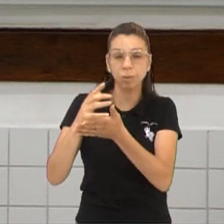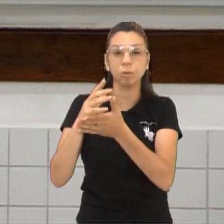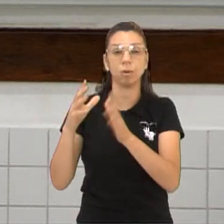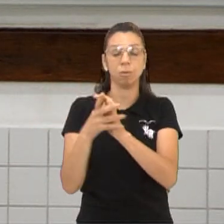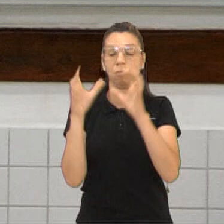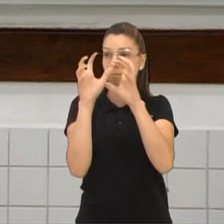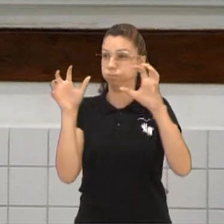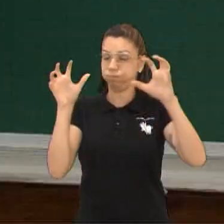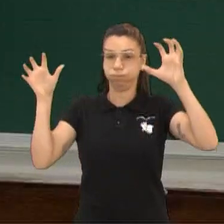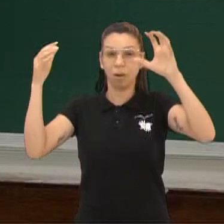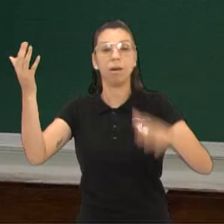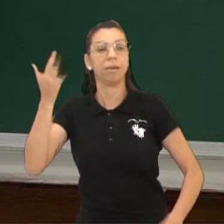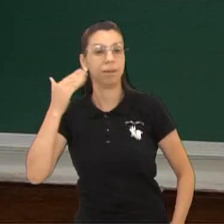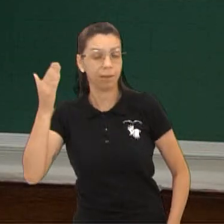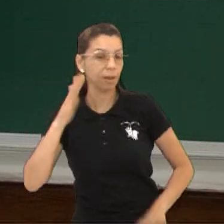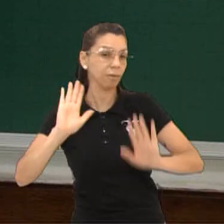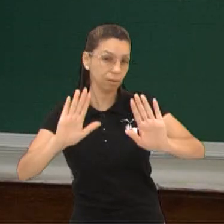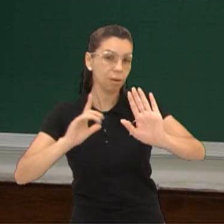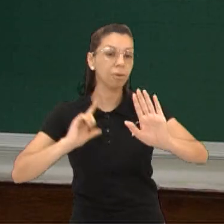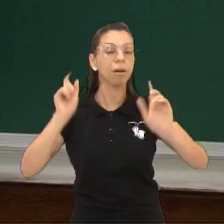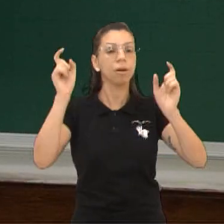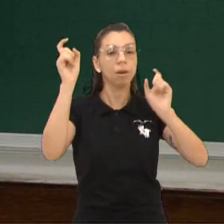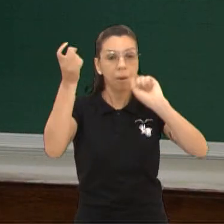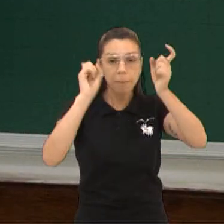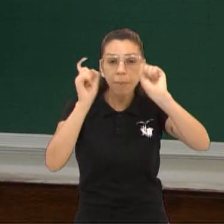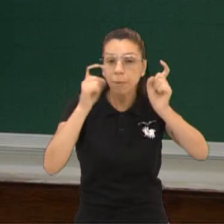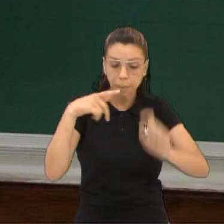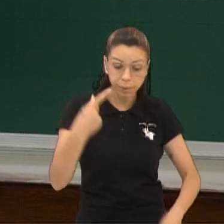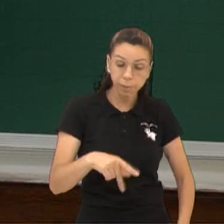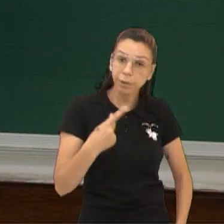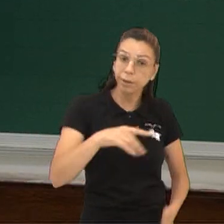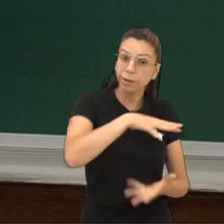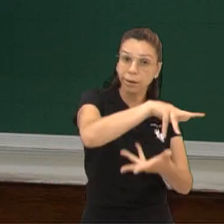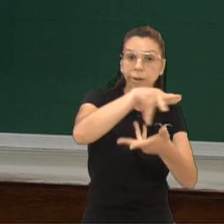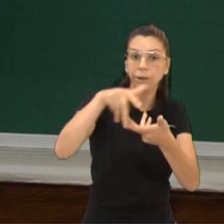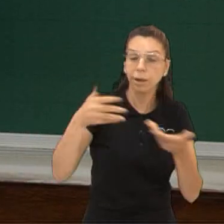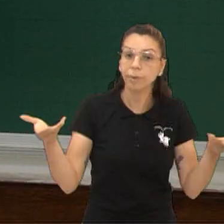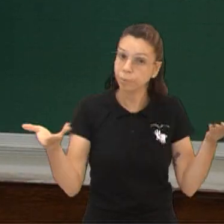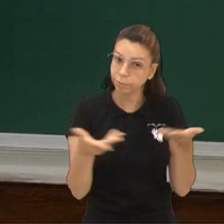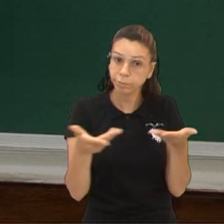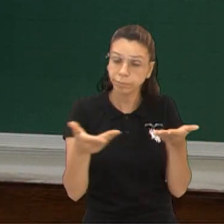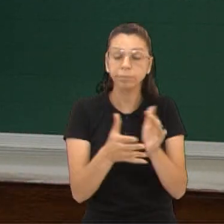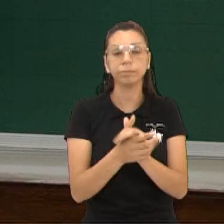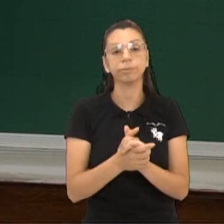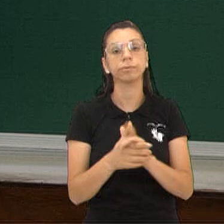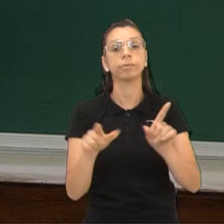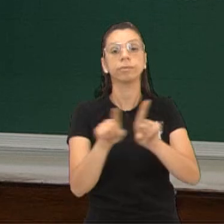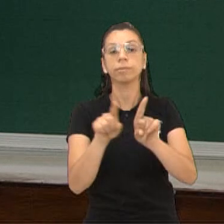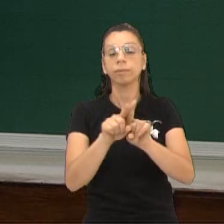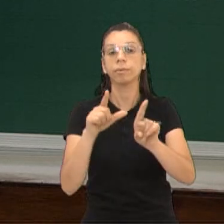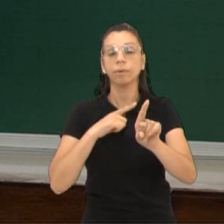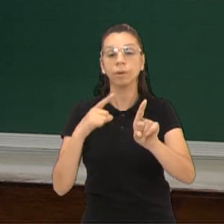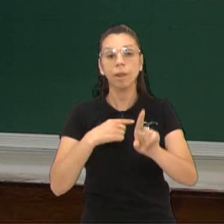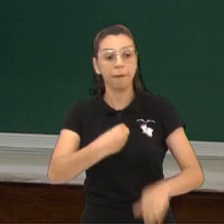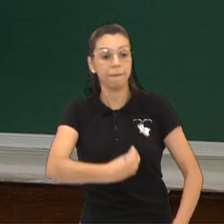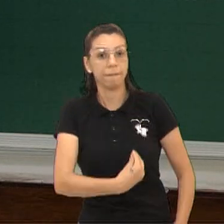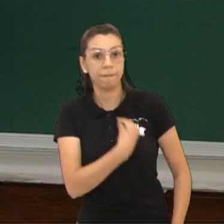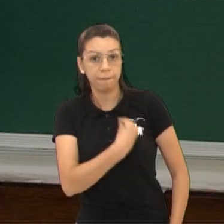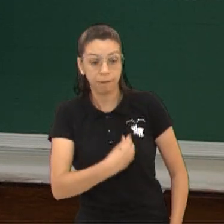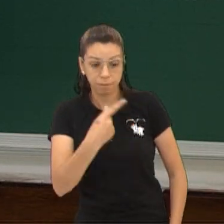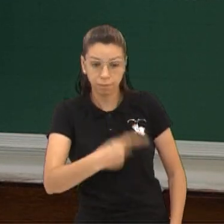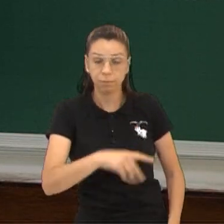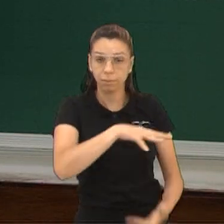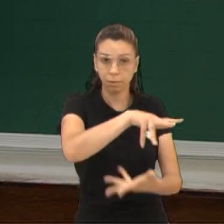estufa. Então é essa preocupação que nós temos com o nosso planeta atualmente, com a questão da habitabilidade